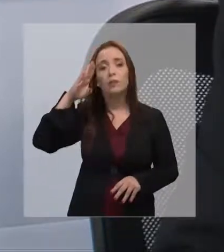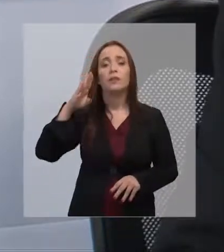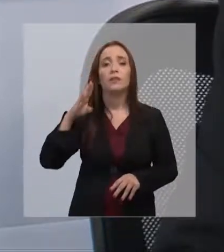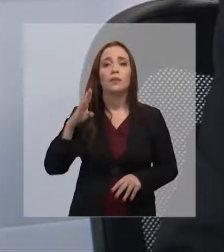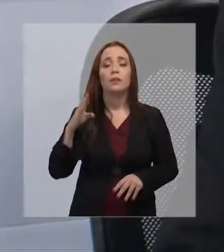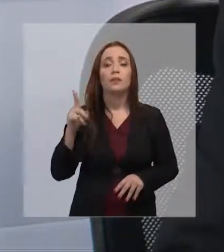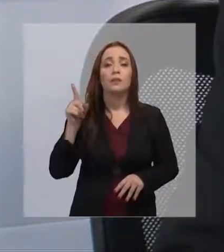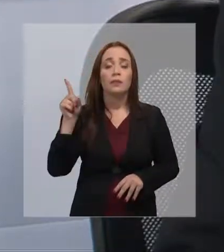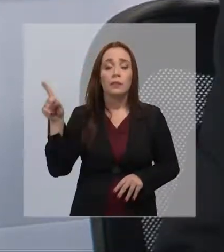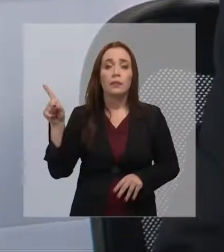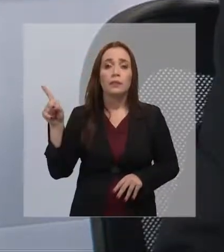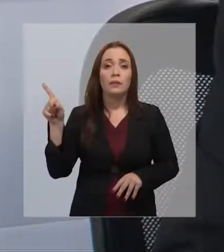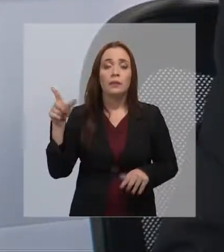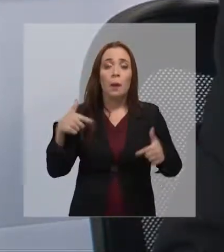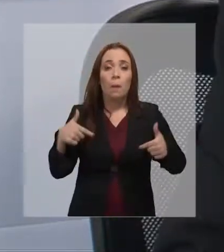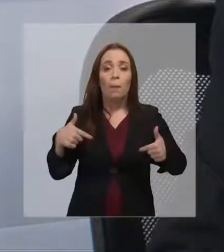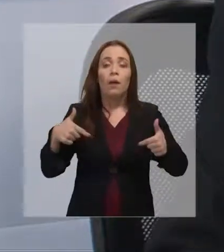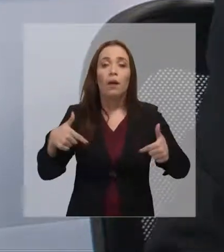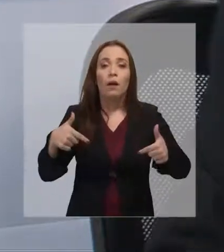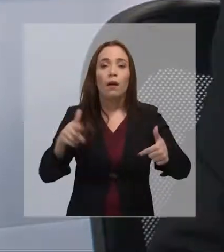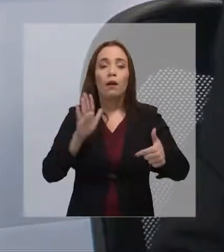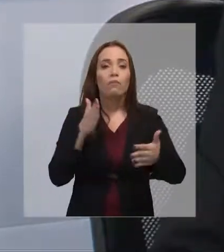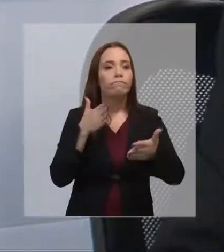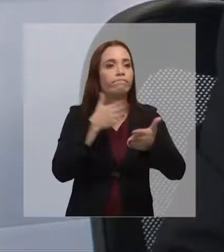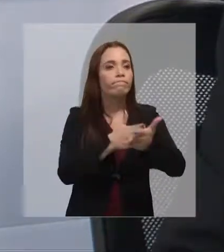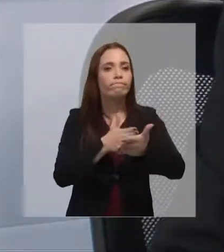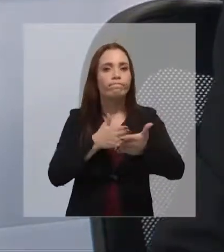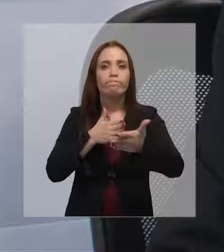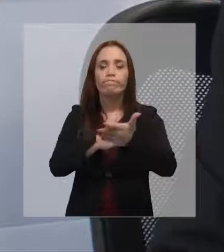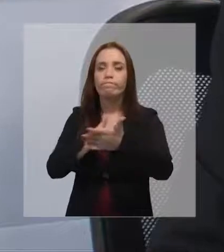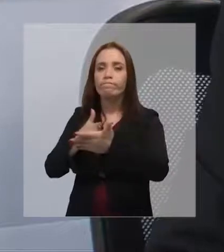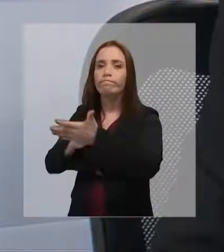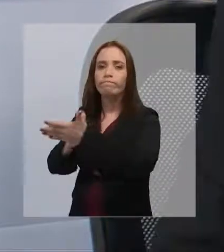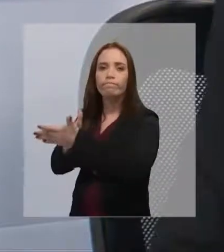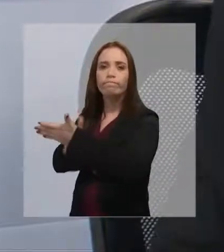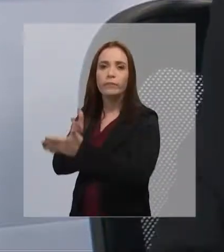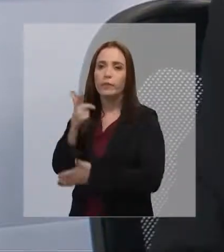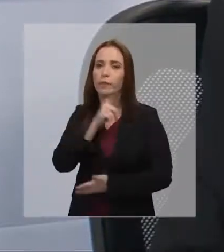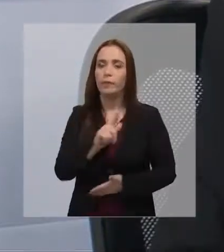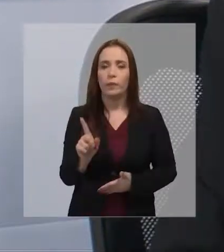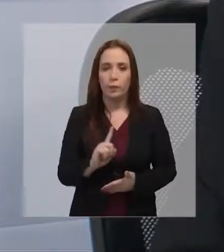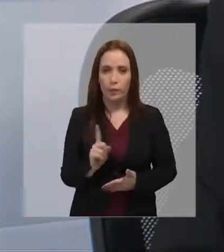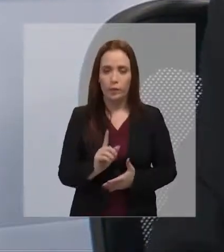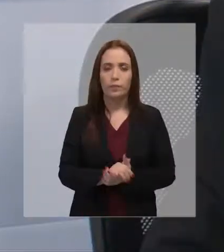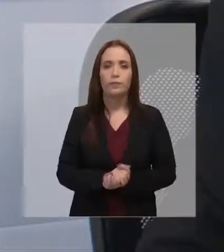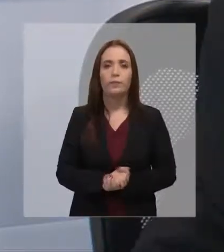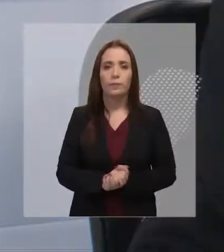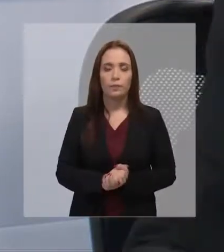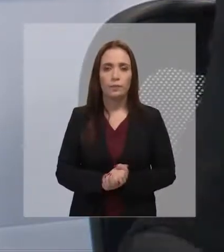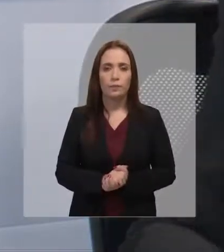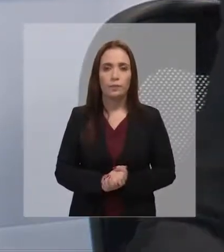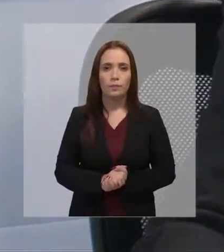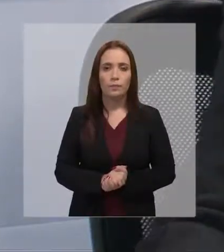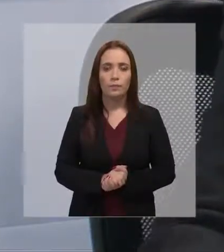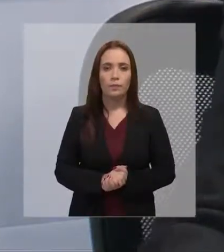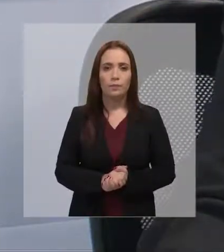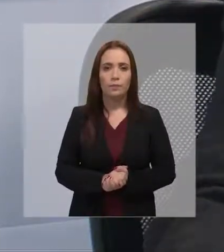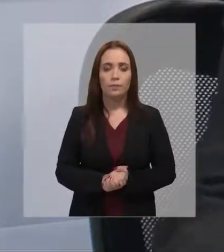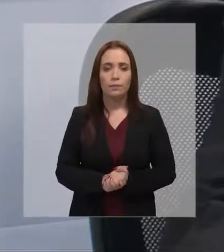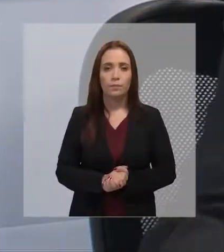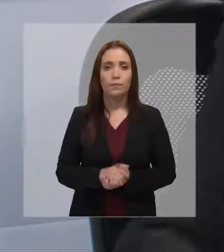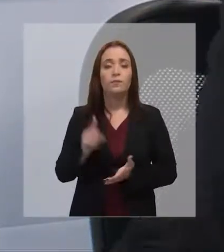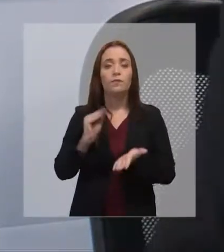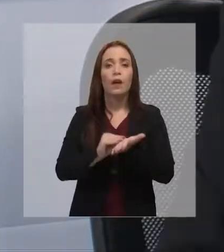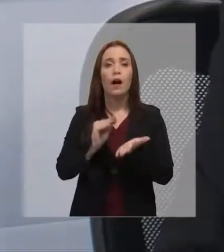quando abre várias frentes, ele acaba não ocupando nenhuma de verdade, ou se dedicando a